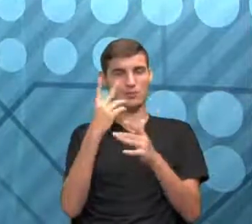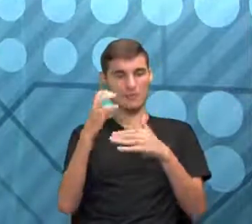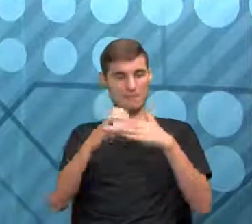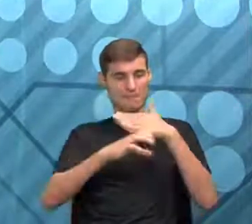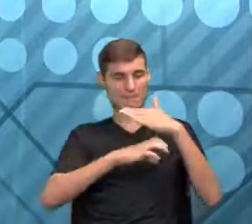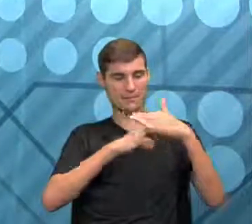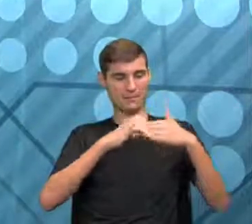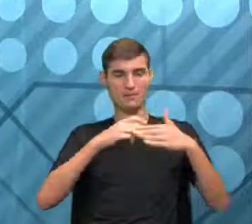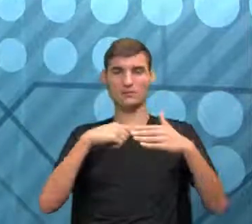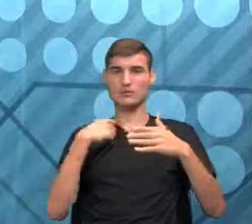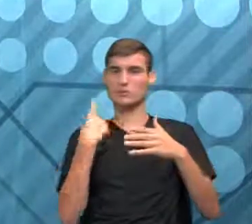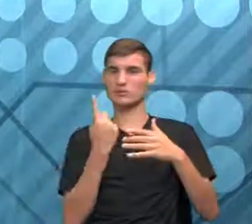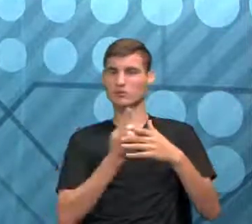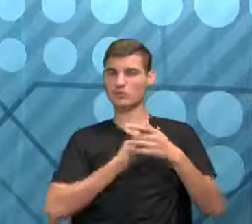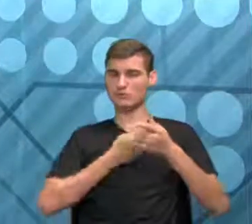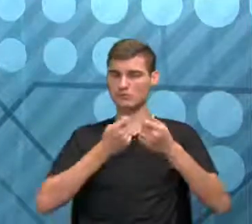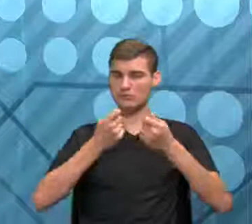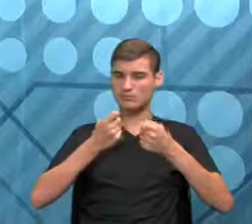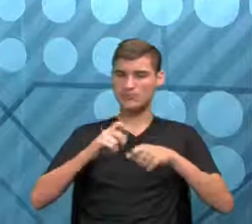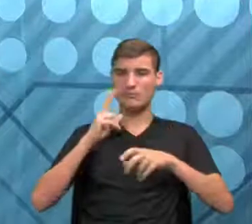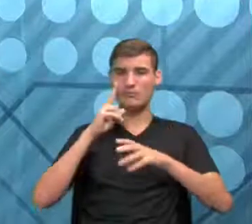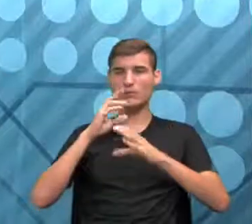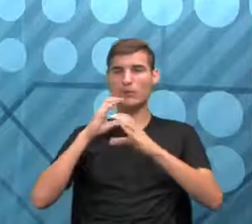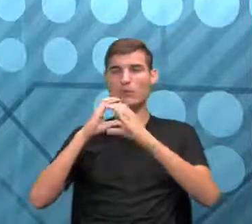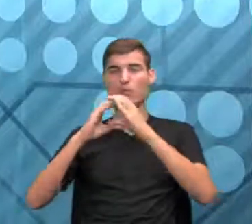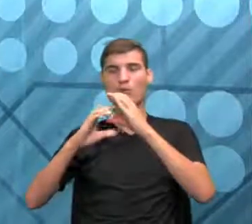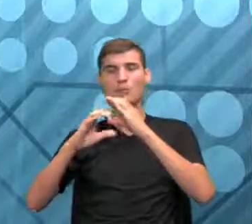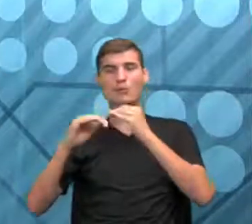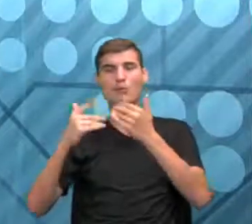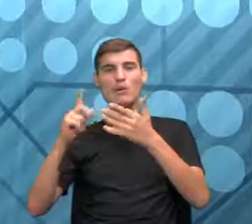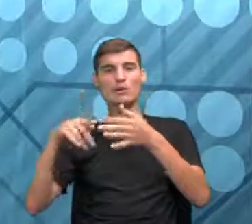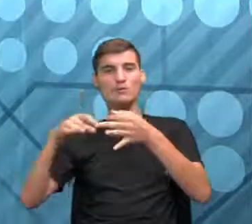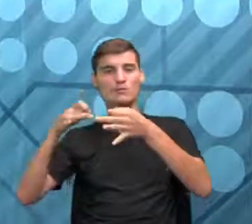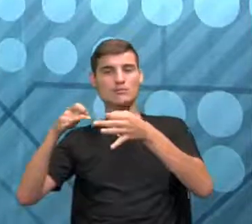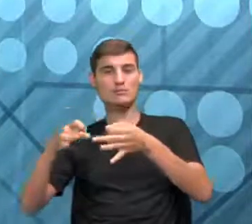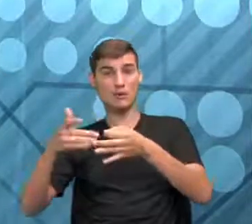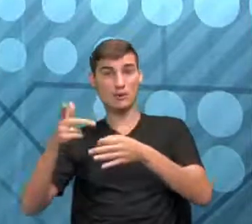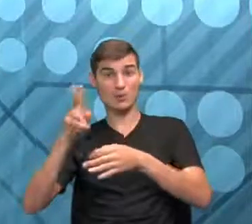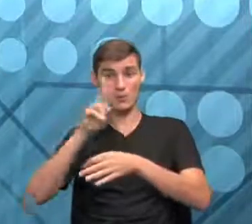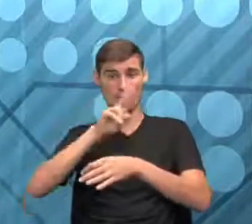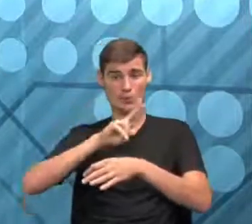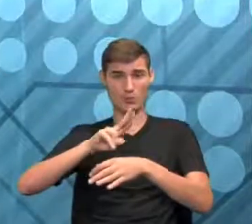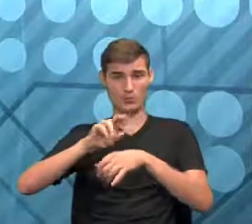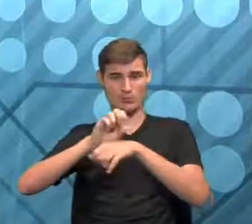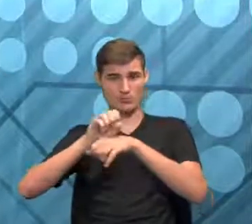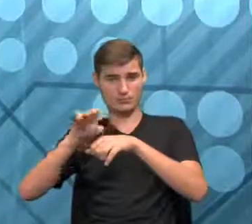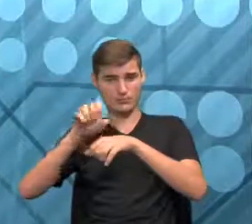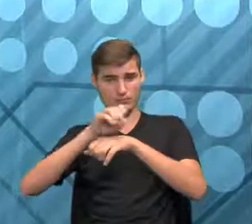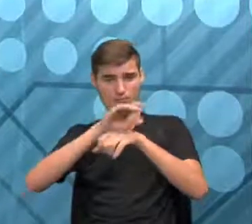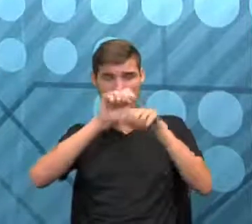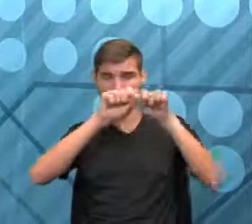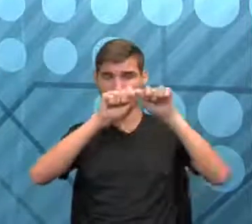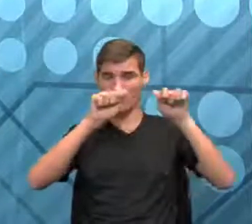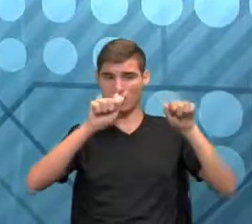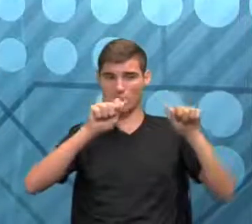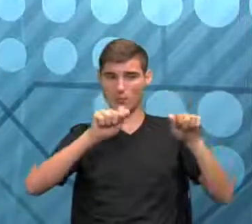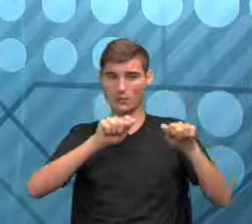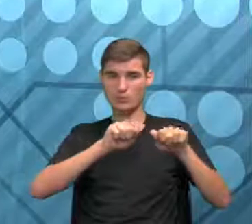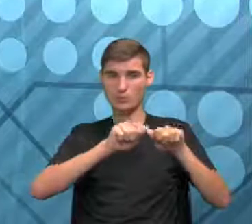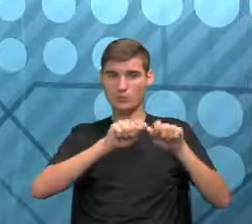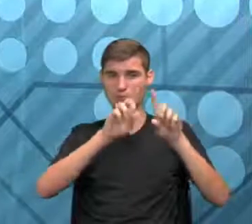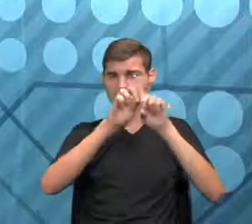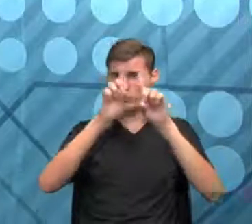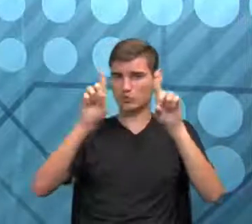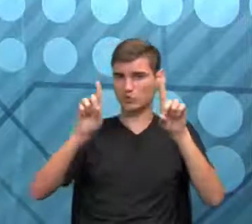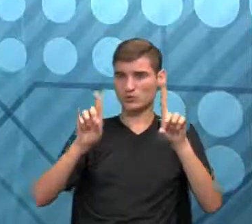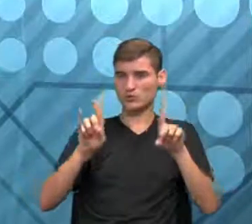gente precisa ver qual que é a comunicação mais adequada. Será que eu vou utilizar uma transmissão analógica, uma transmissão digital? Qual que vai ser o